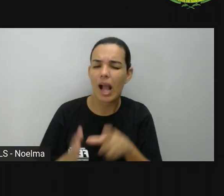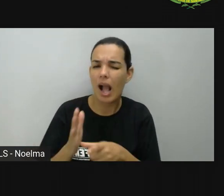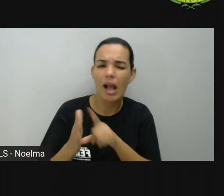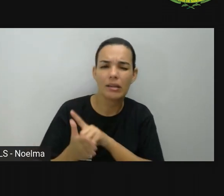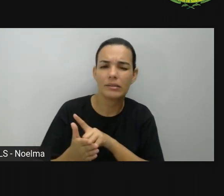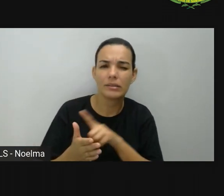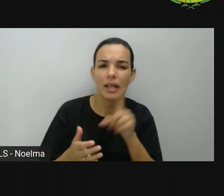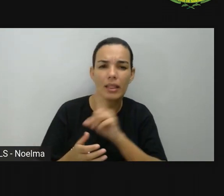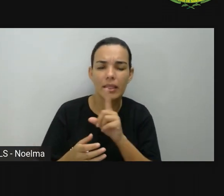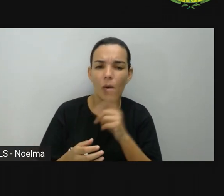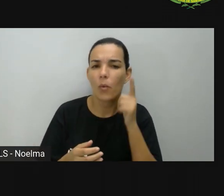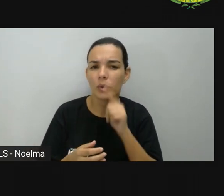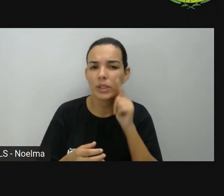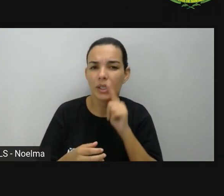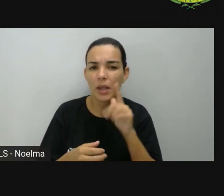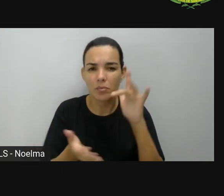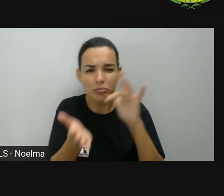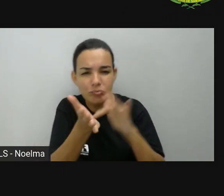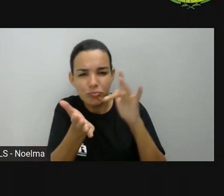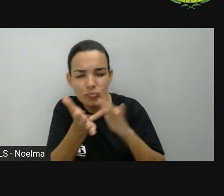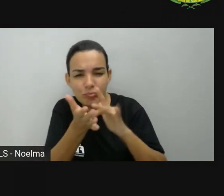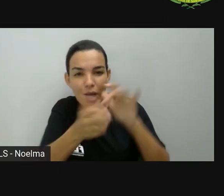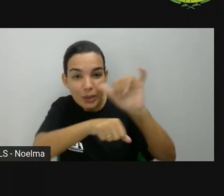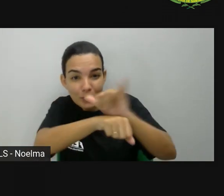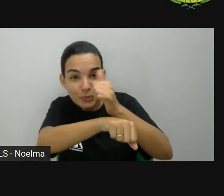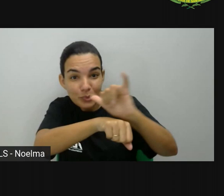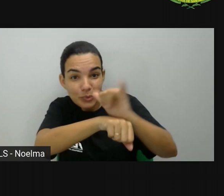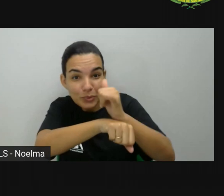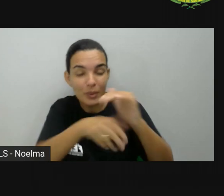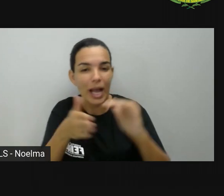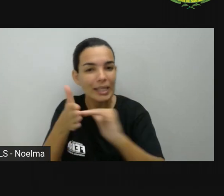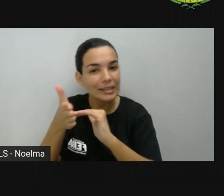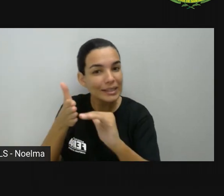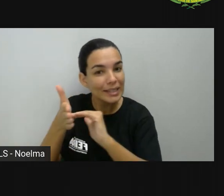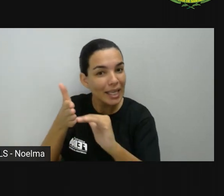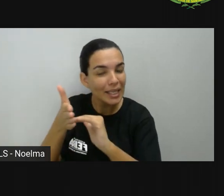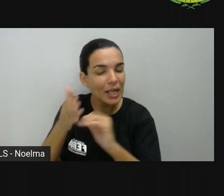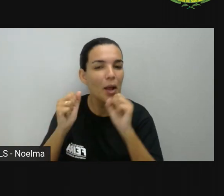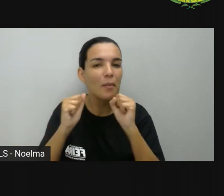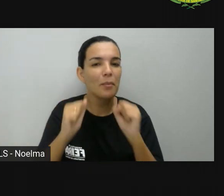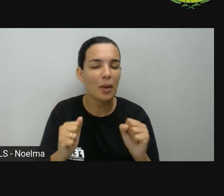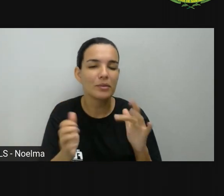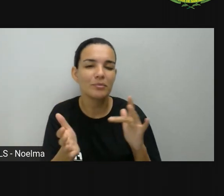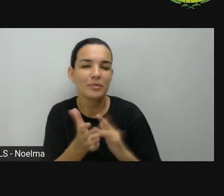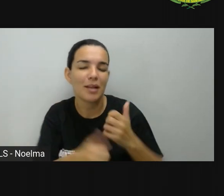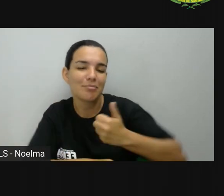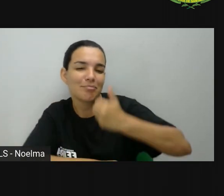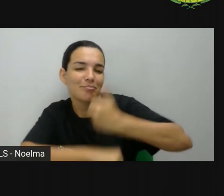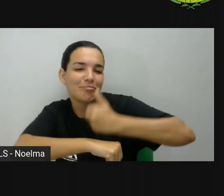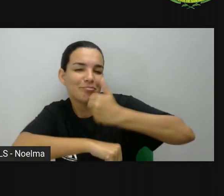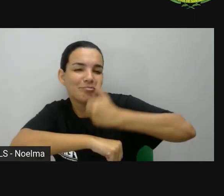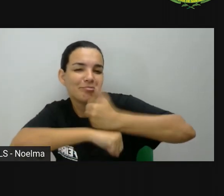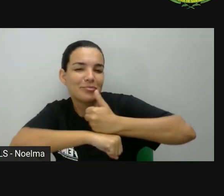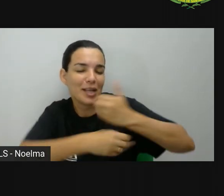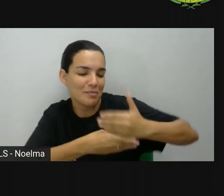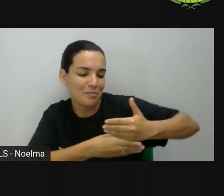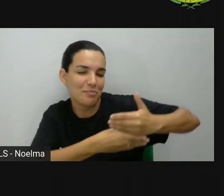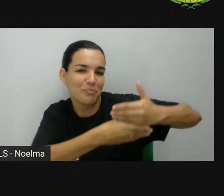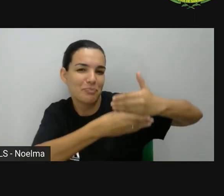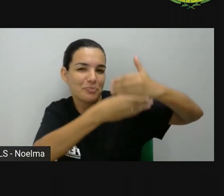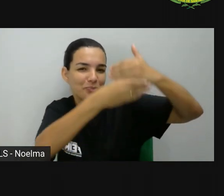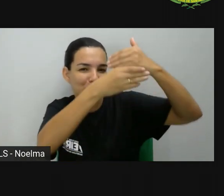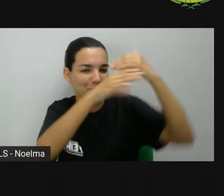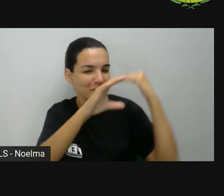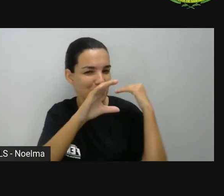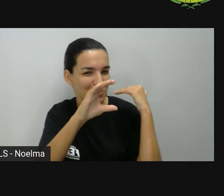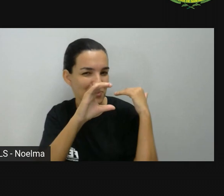se inscreva aí no canal da Seduc para vocês ficarem mais atentados ao que acontece por aqui. Deixem seu like, deixem seus comentários. A gente sempre está